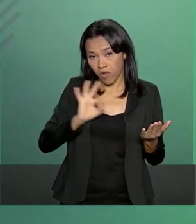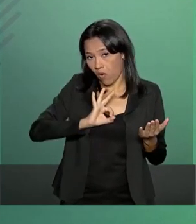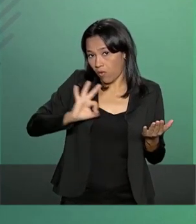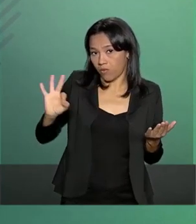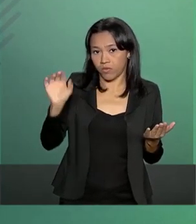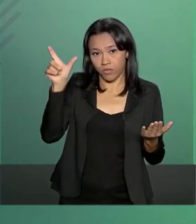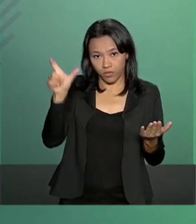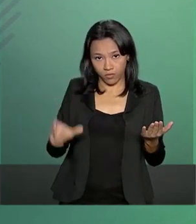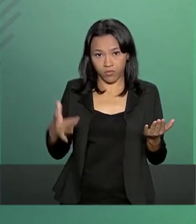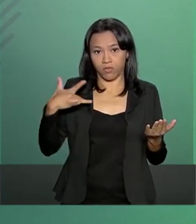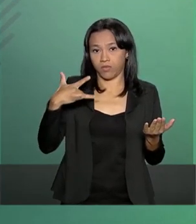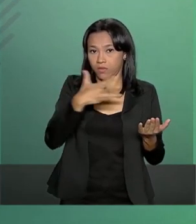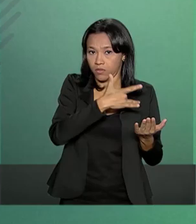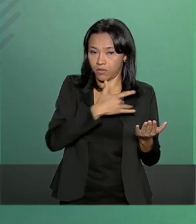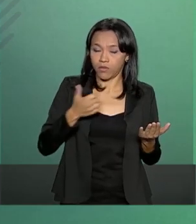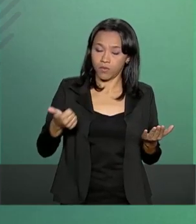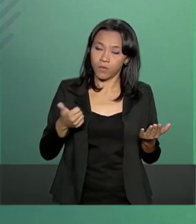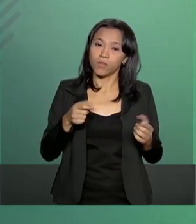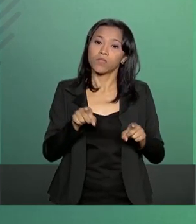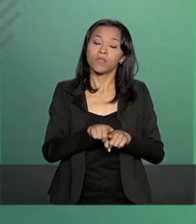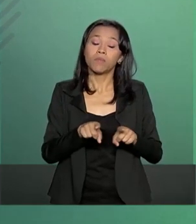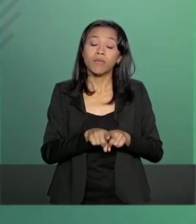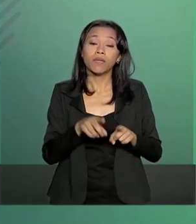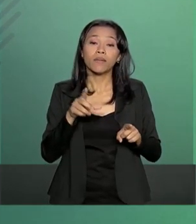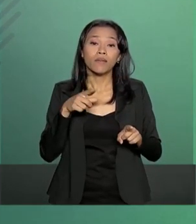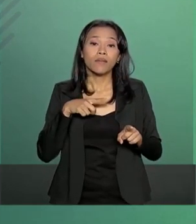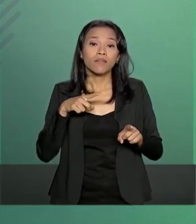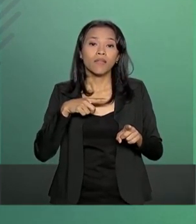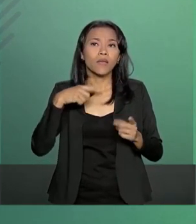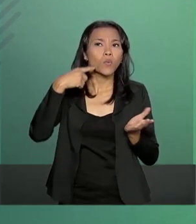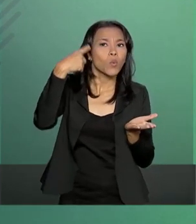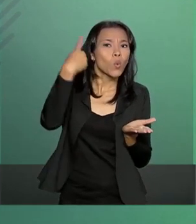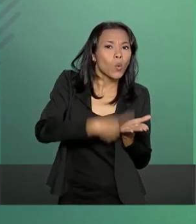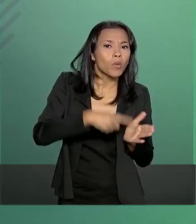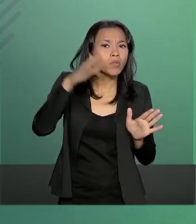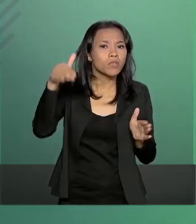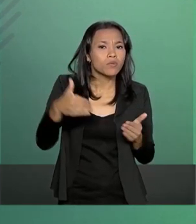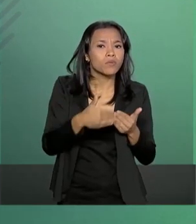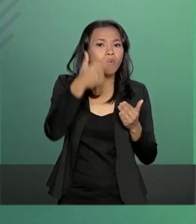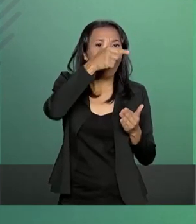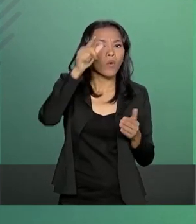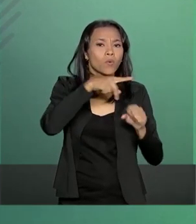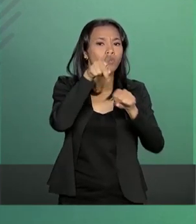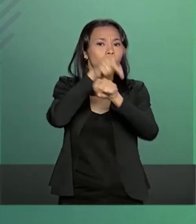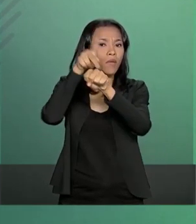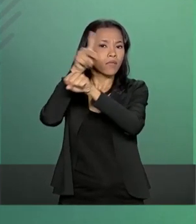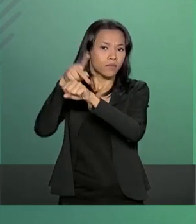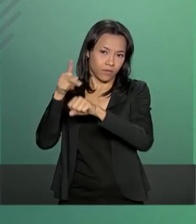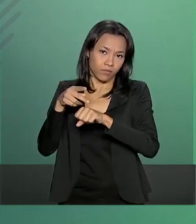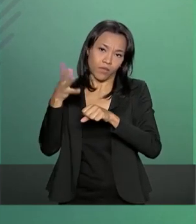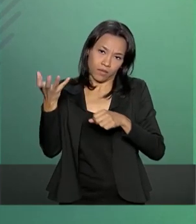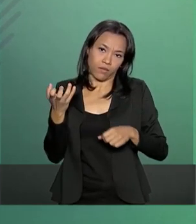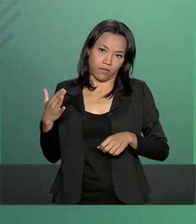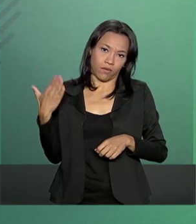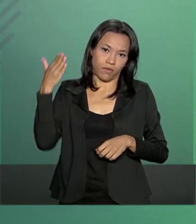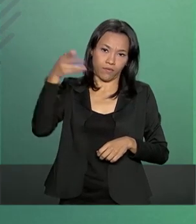é também o estabelecimento de uma agenda conjunta com os países que ele terá a oportunidade de visitar.